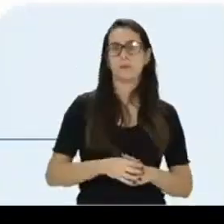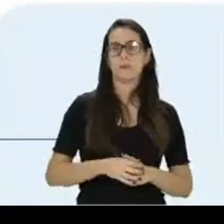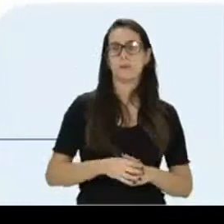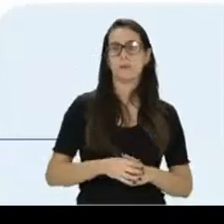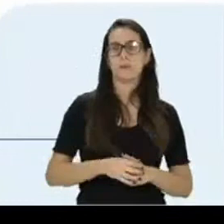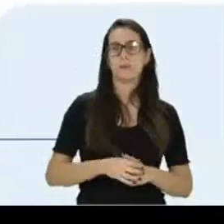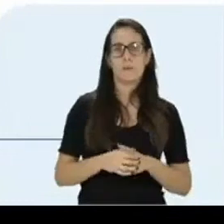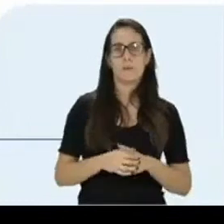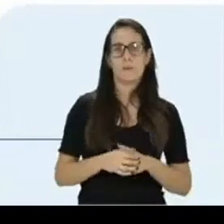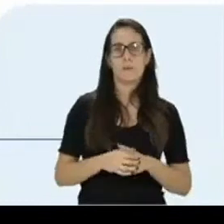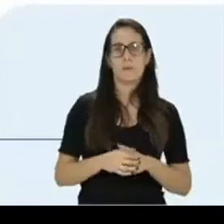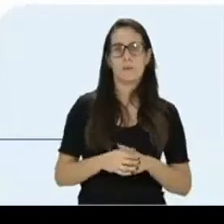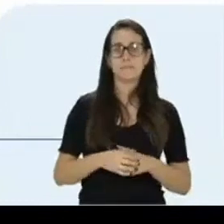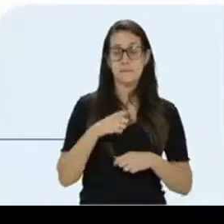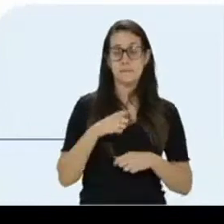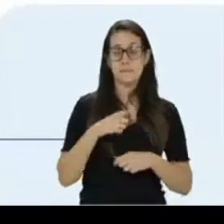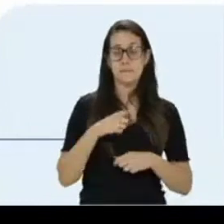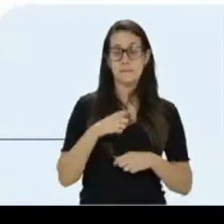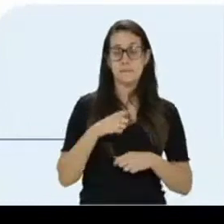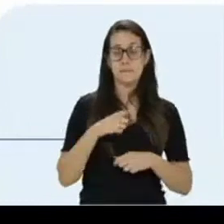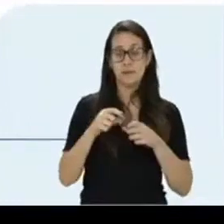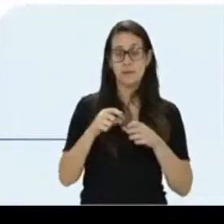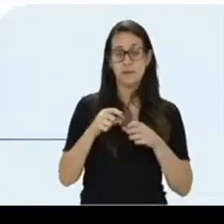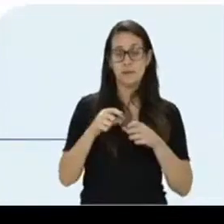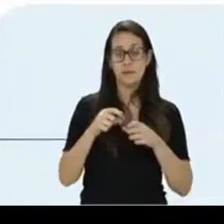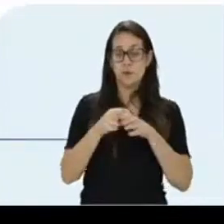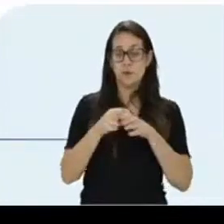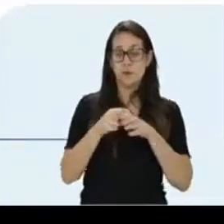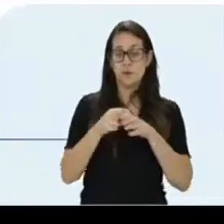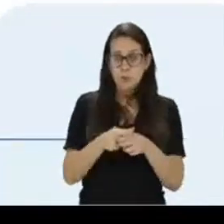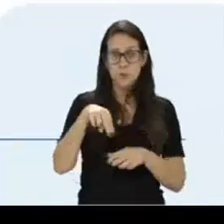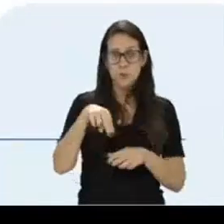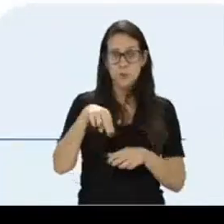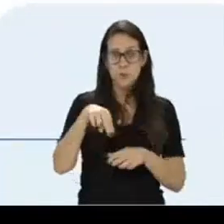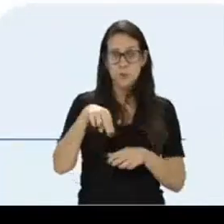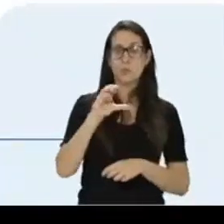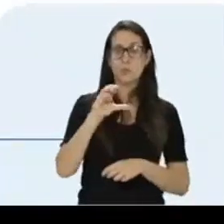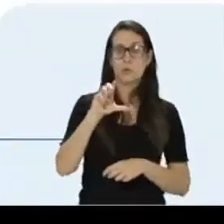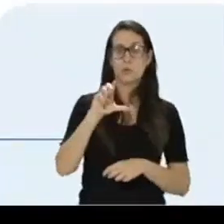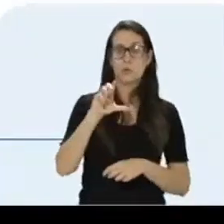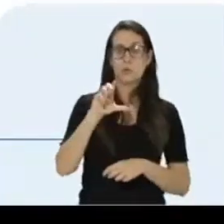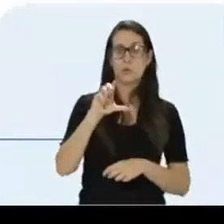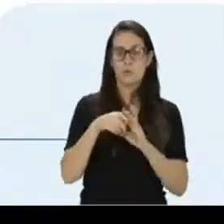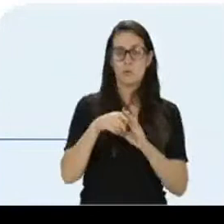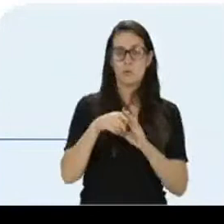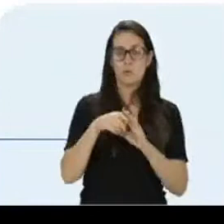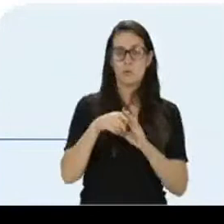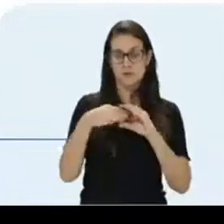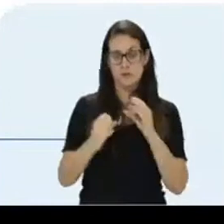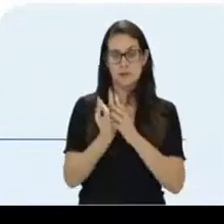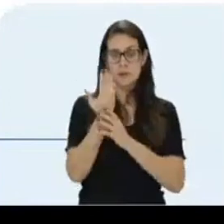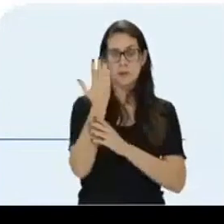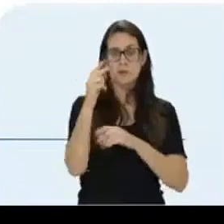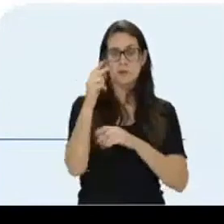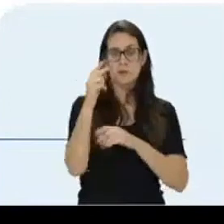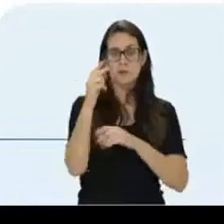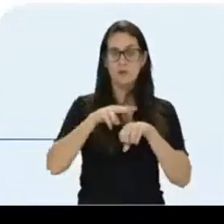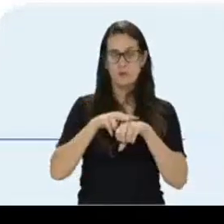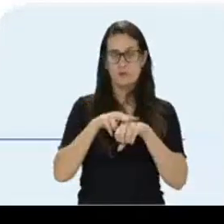fotossíntese. Eu tenho um núcleo, de forma geral, os núcleos nas células vegetais, eles são mais